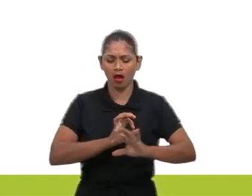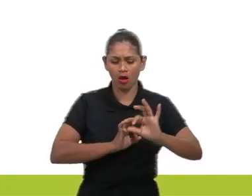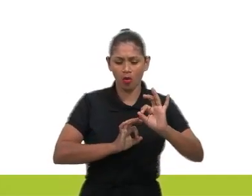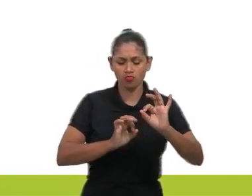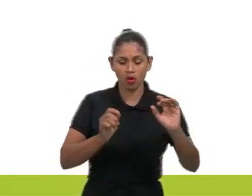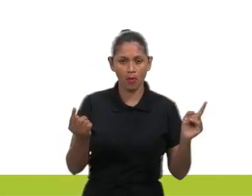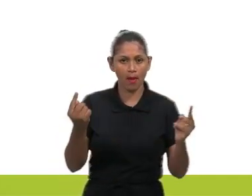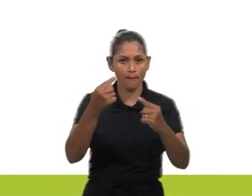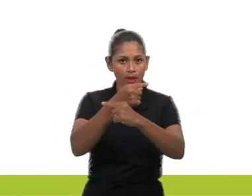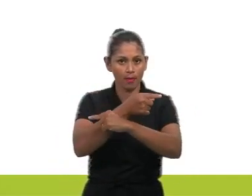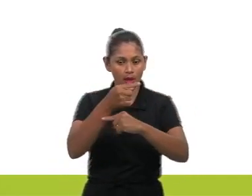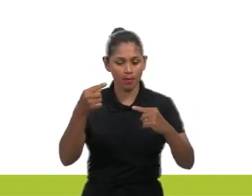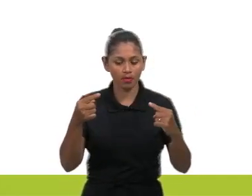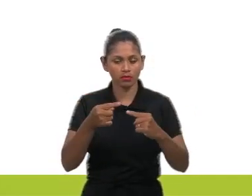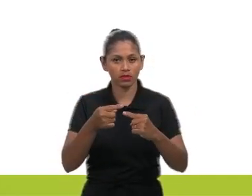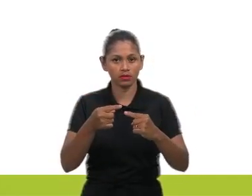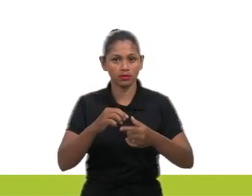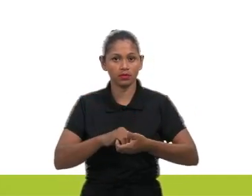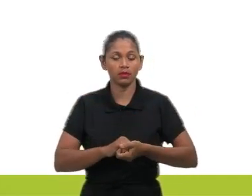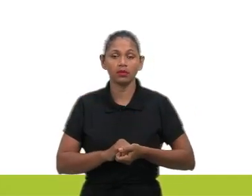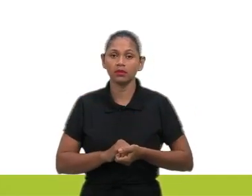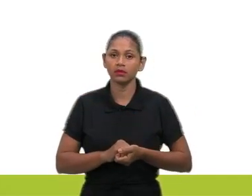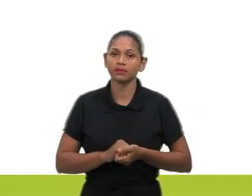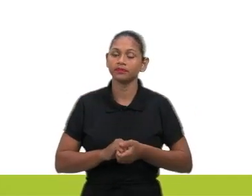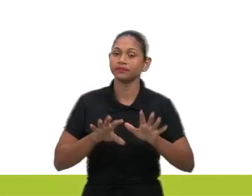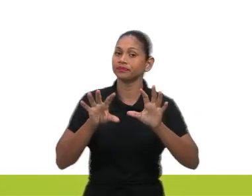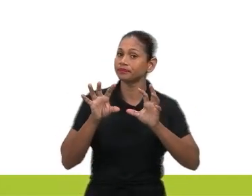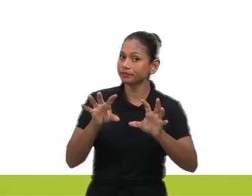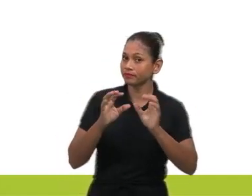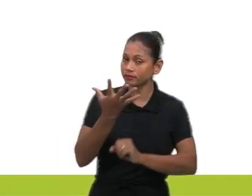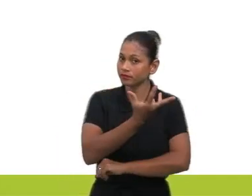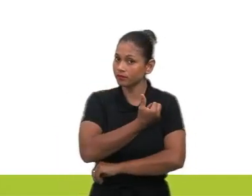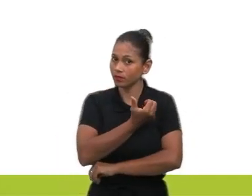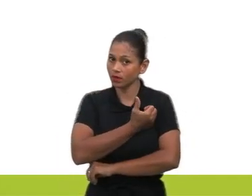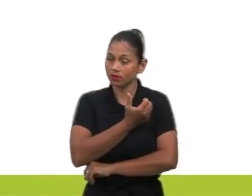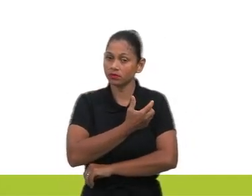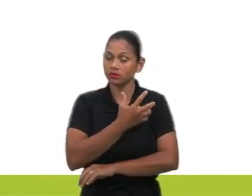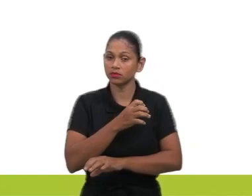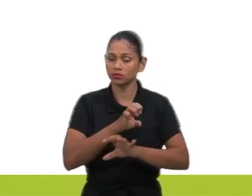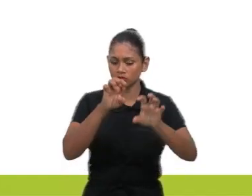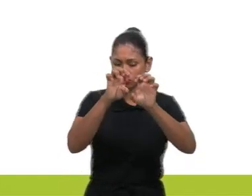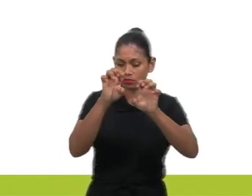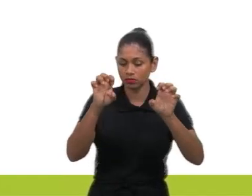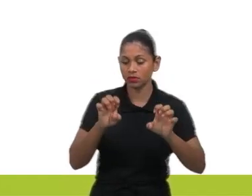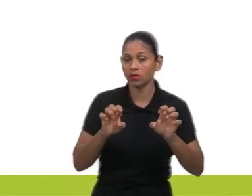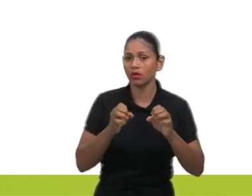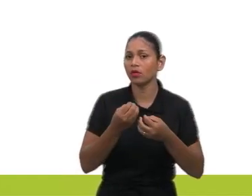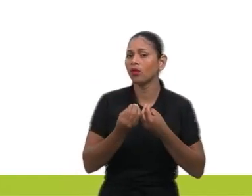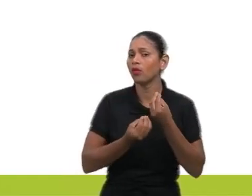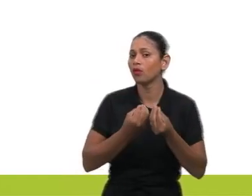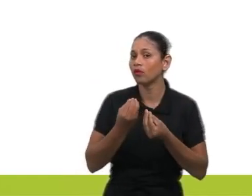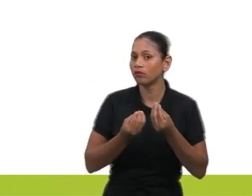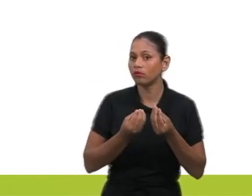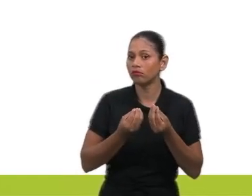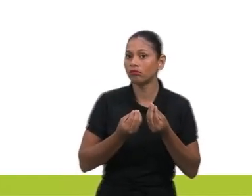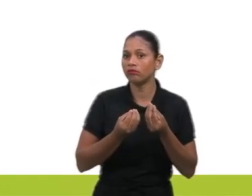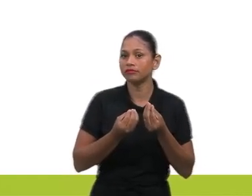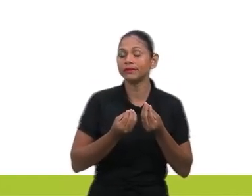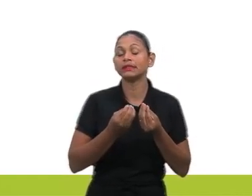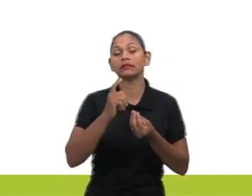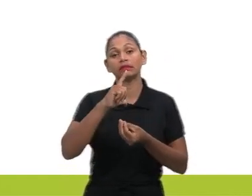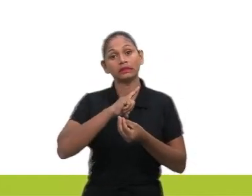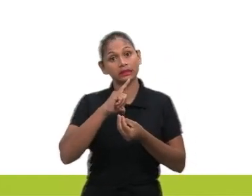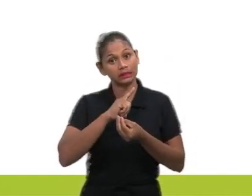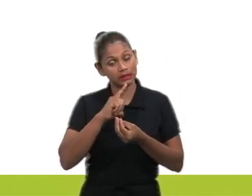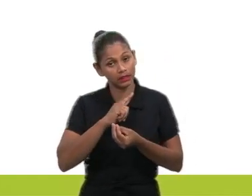sem considerar o espaçamento entre as letras. Nessas condições, o número de anagramas formados é dado por... Bem, temos vogais e temos consoantes e